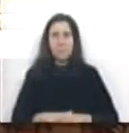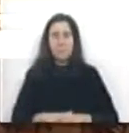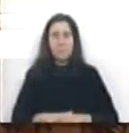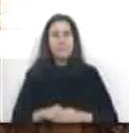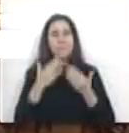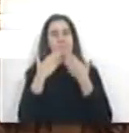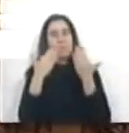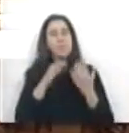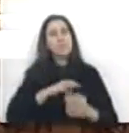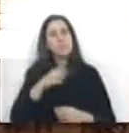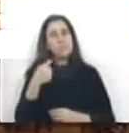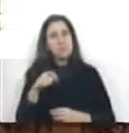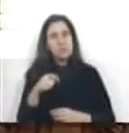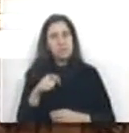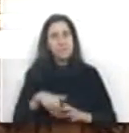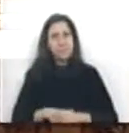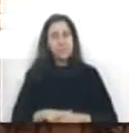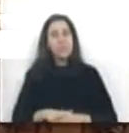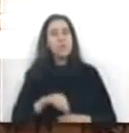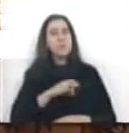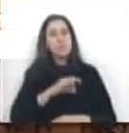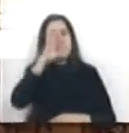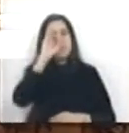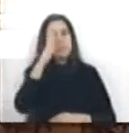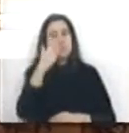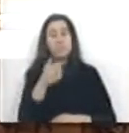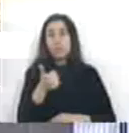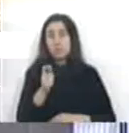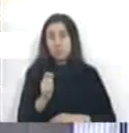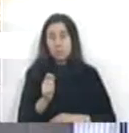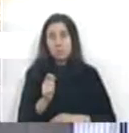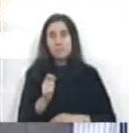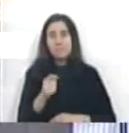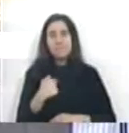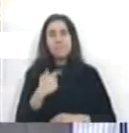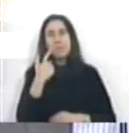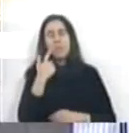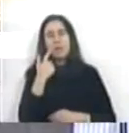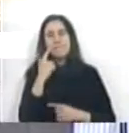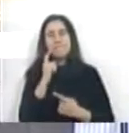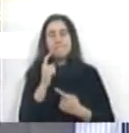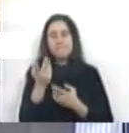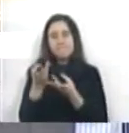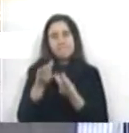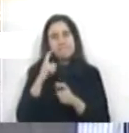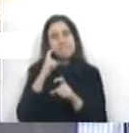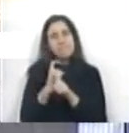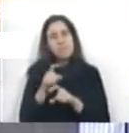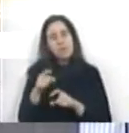Muito obrigada, Sr. Presidente. Sr. Primeiro-Ministro, o Bloco de Esquerda presta contas por este Orçamento do